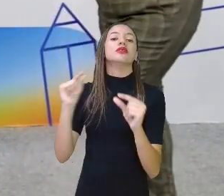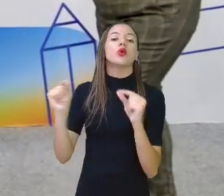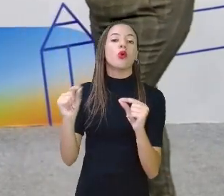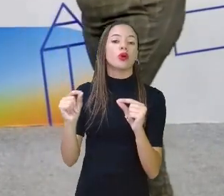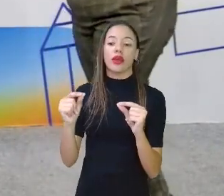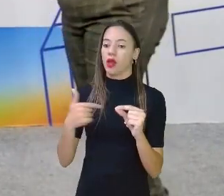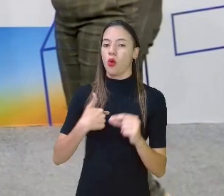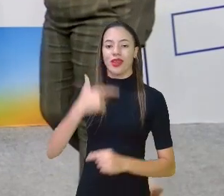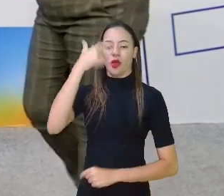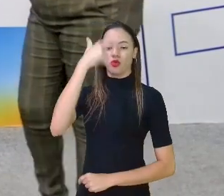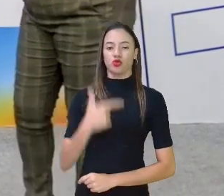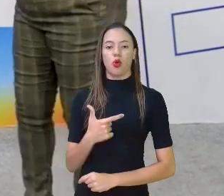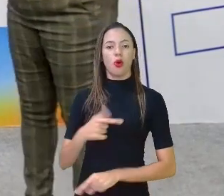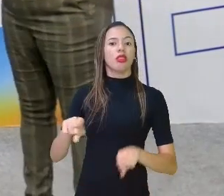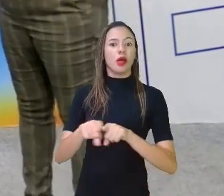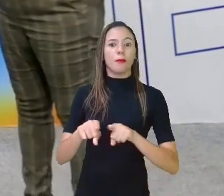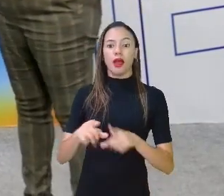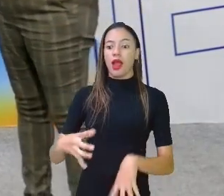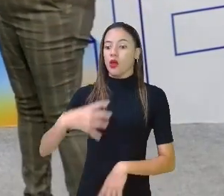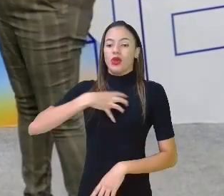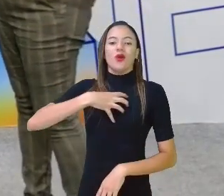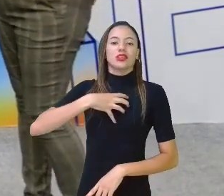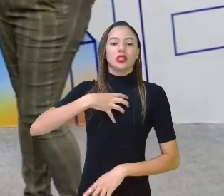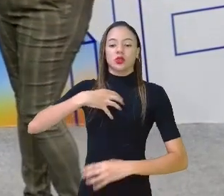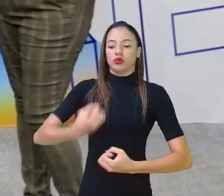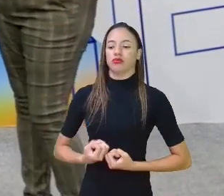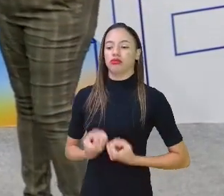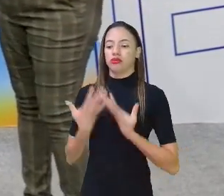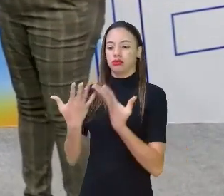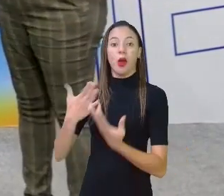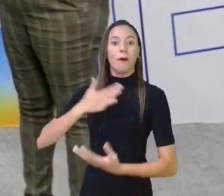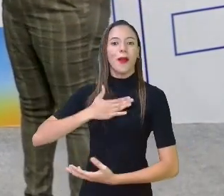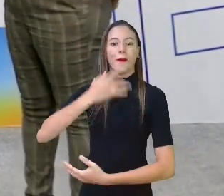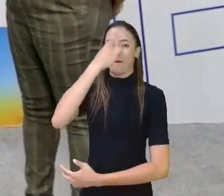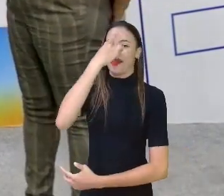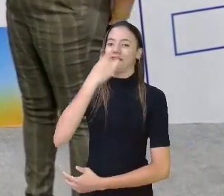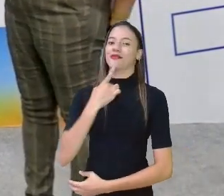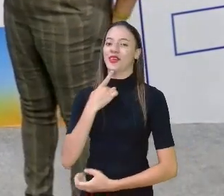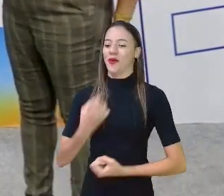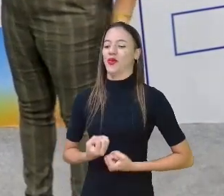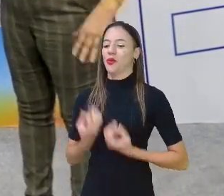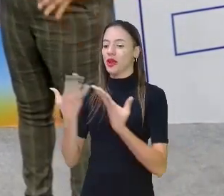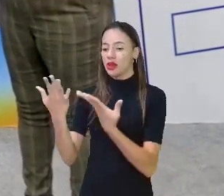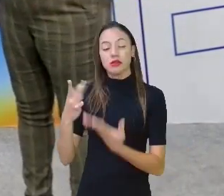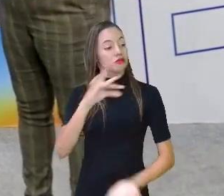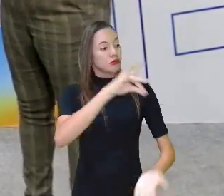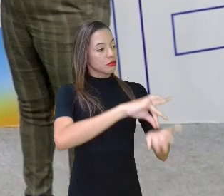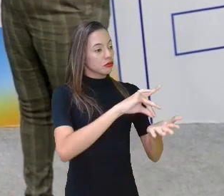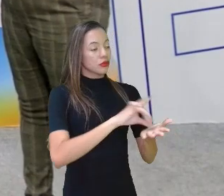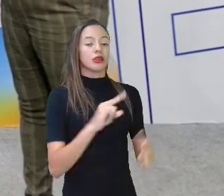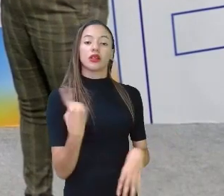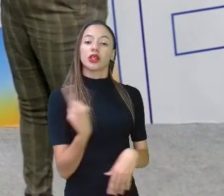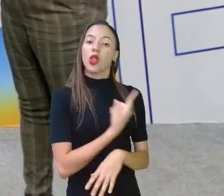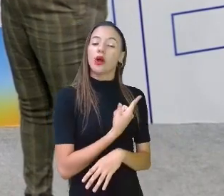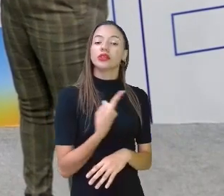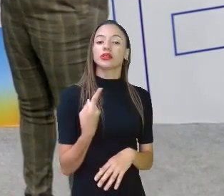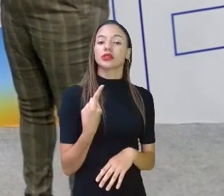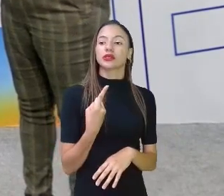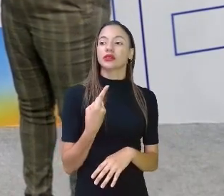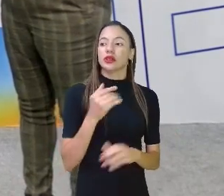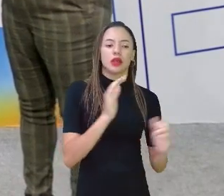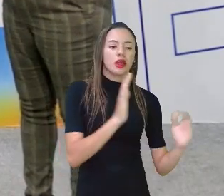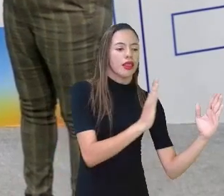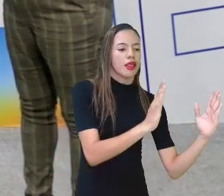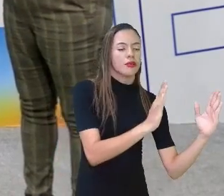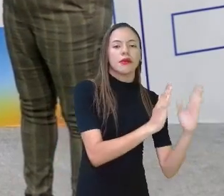aquilo que ele é e sente, o seu perfil. Pois aí a gente fez um percurso bem